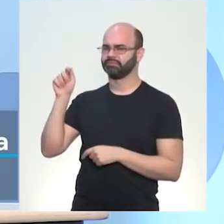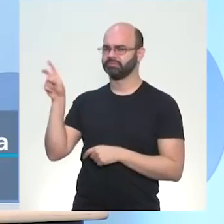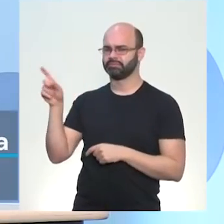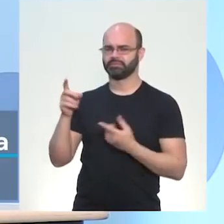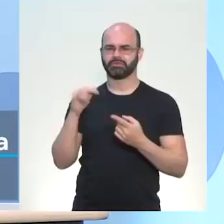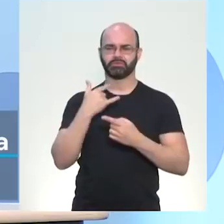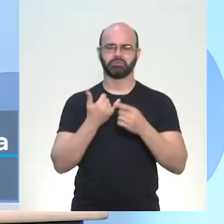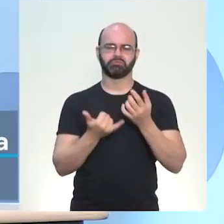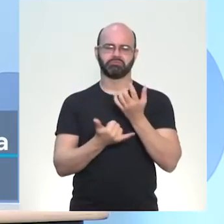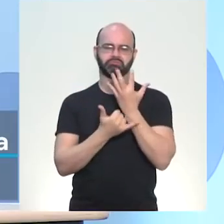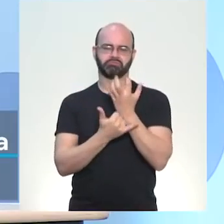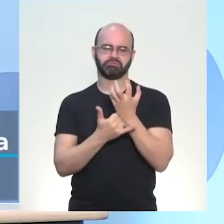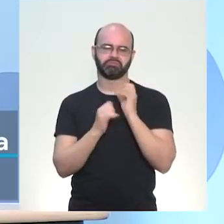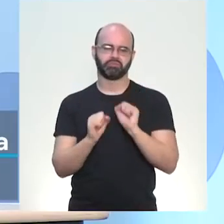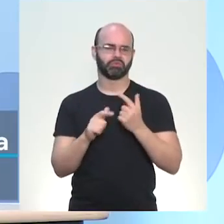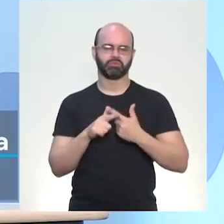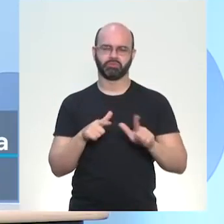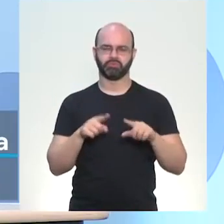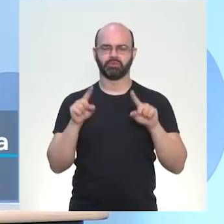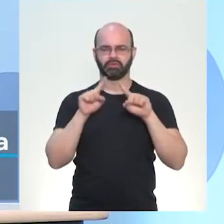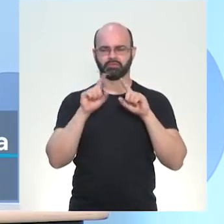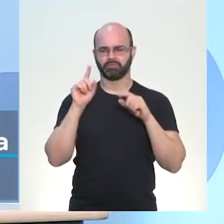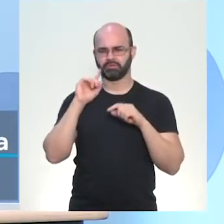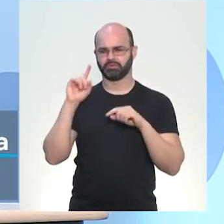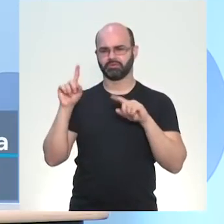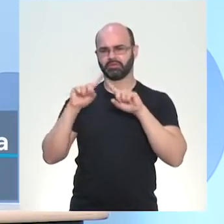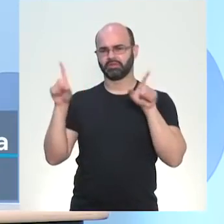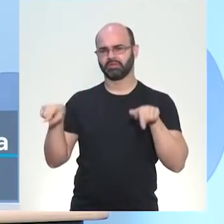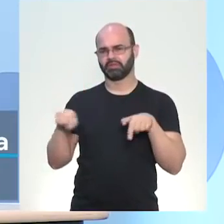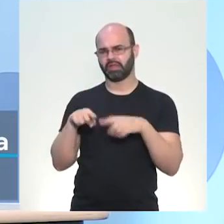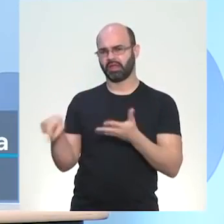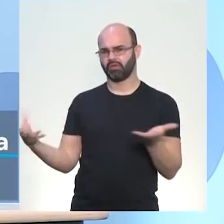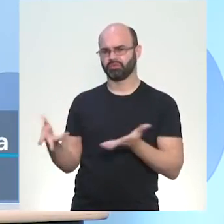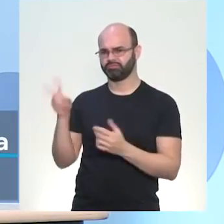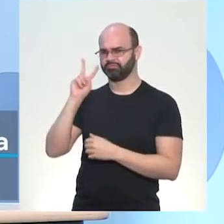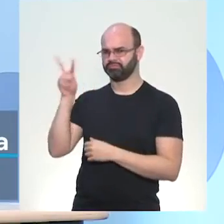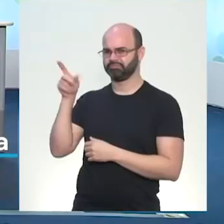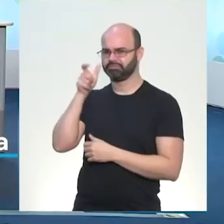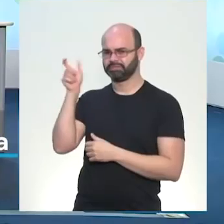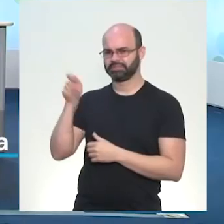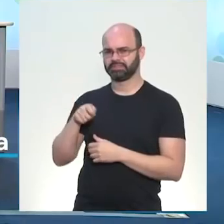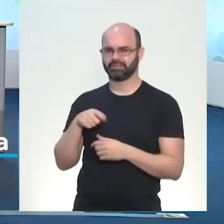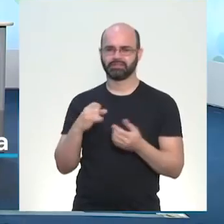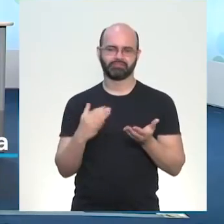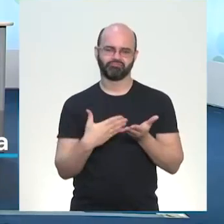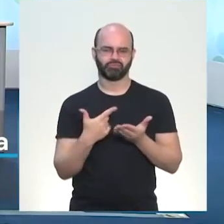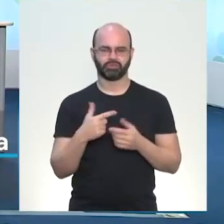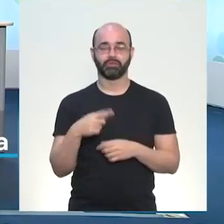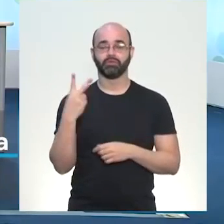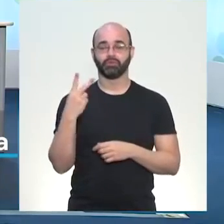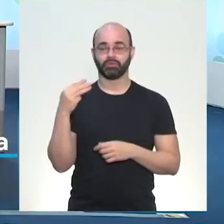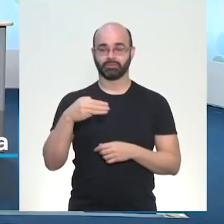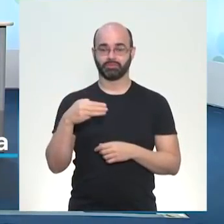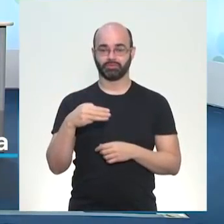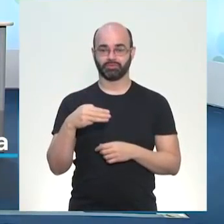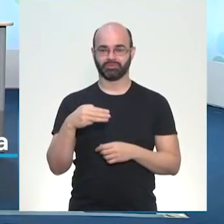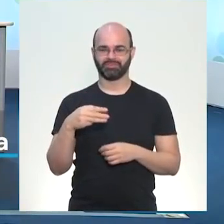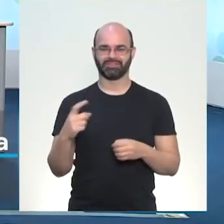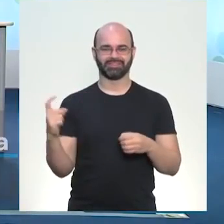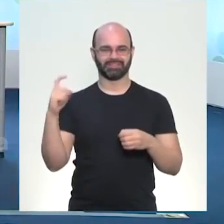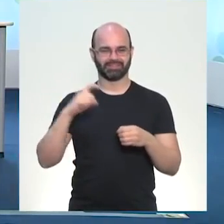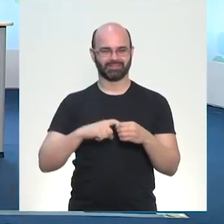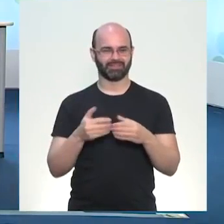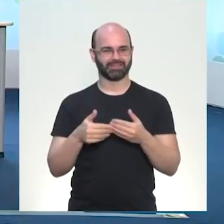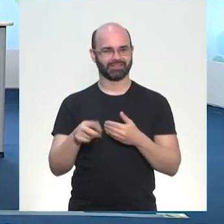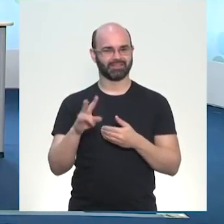dar um printzinho lá, sem problema algum, tá? A gente não vai perder a aula por conta disso, tá bom? Beleza, então, 2 minutinhos para vocês resolverem, a gente já